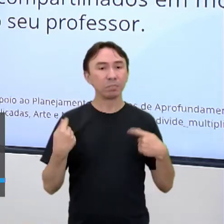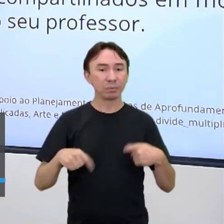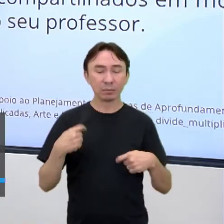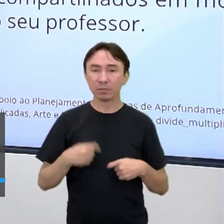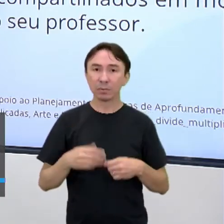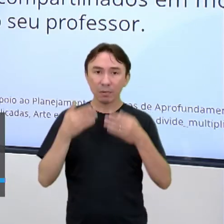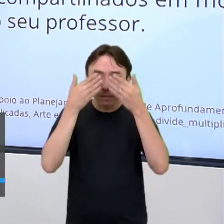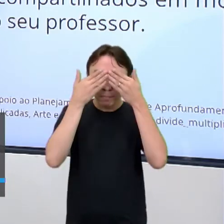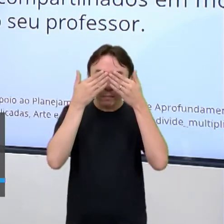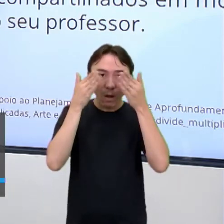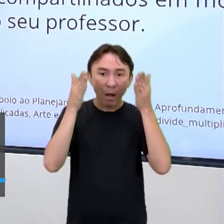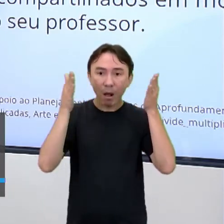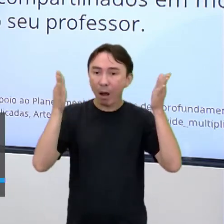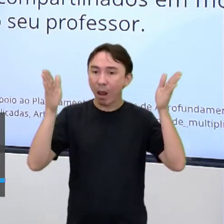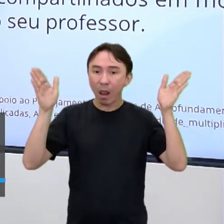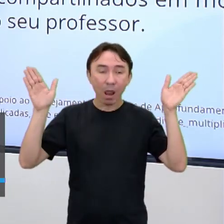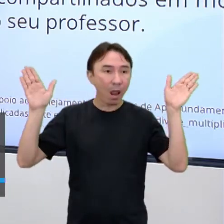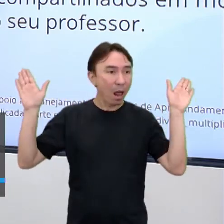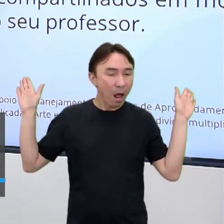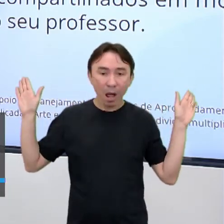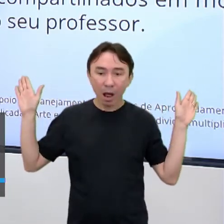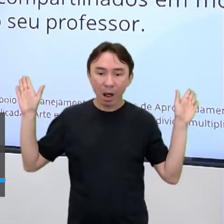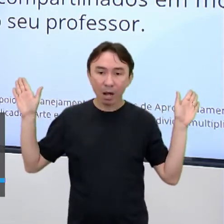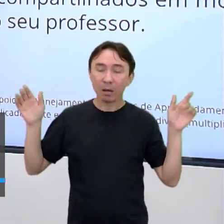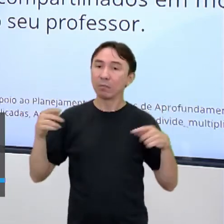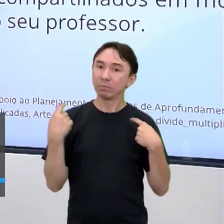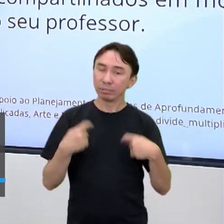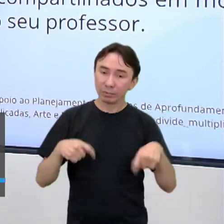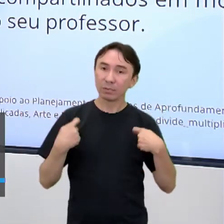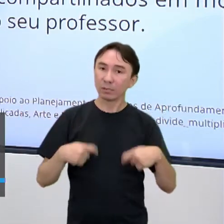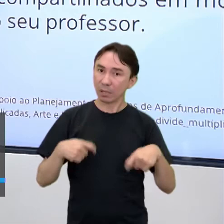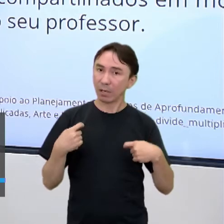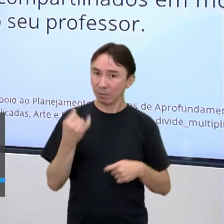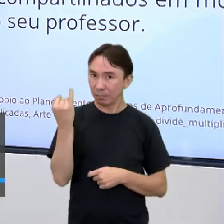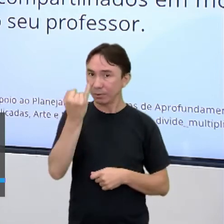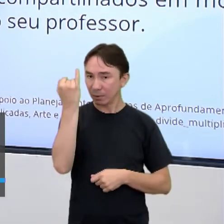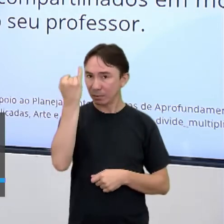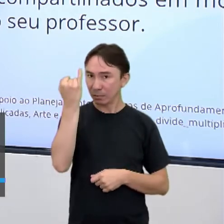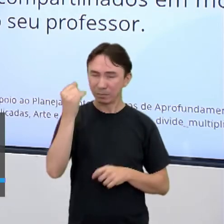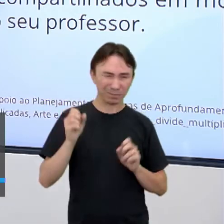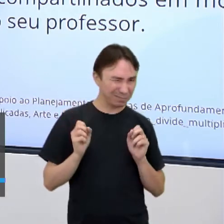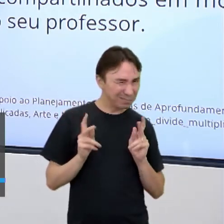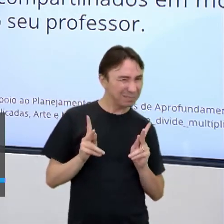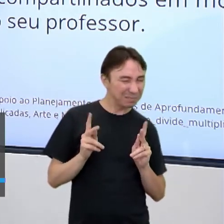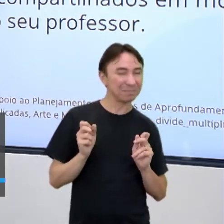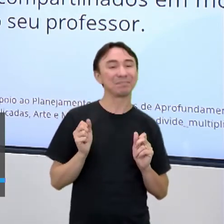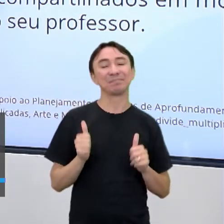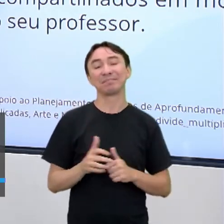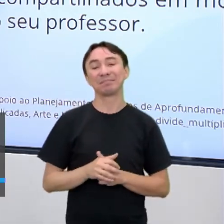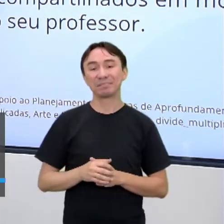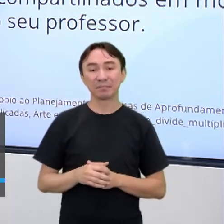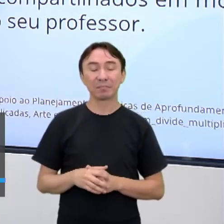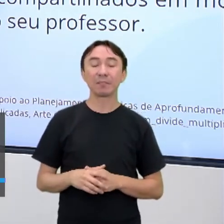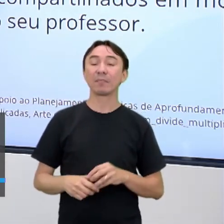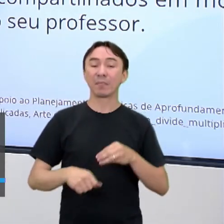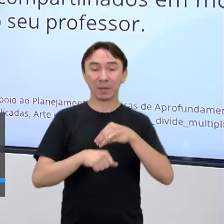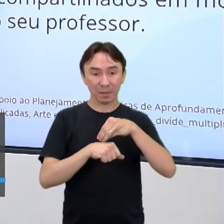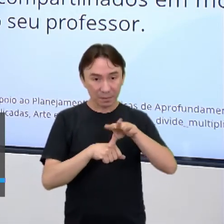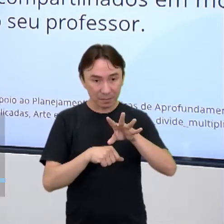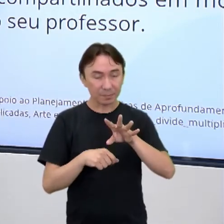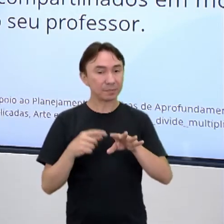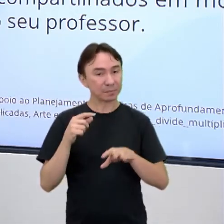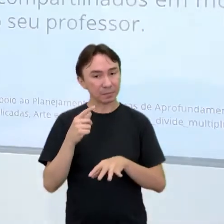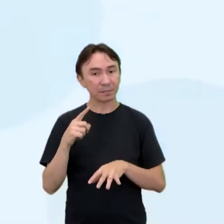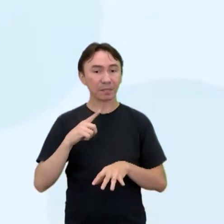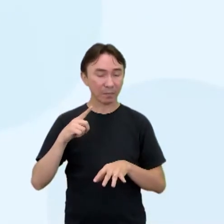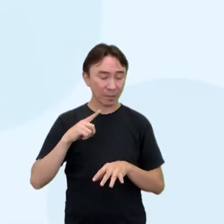essa visão um pouco maior de tudo que está acontecendo aí ao redor. Tudo bem? Bom, então a gente sugere aí a utilização da metodologia de sala